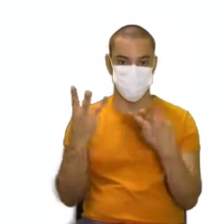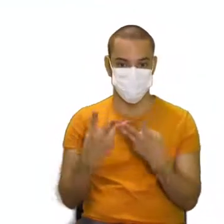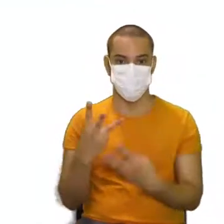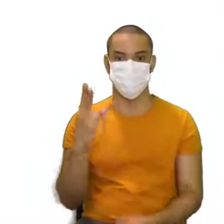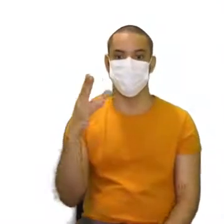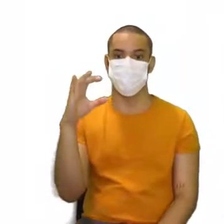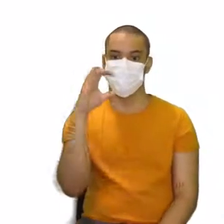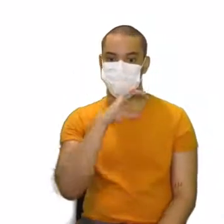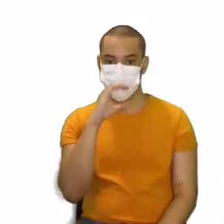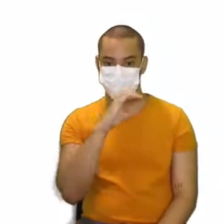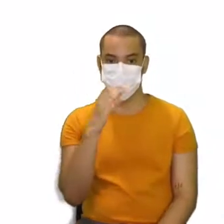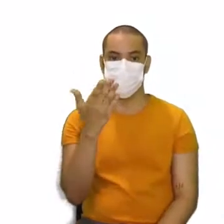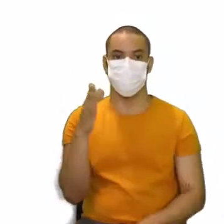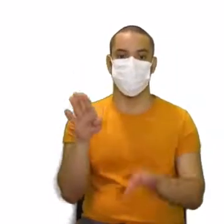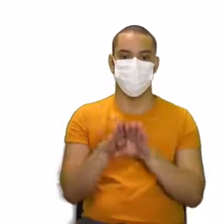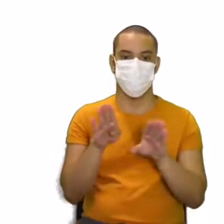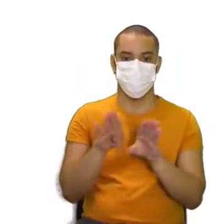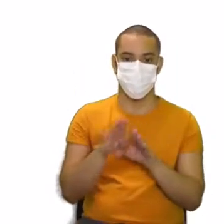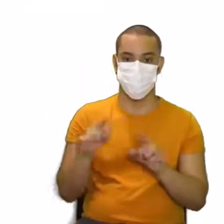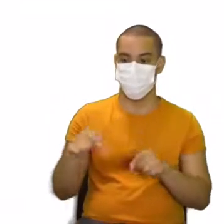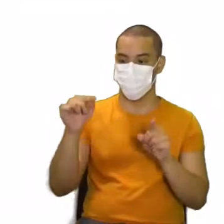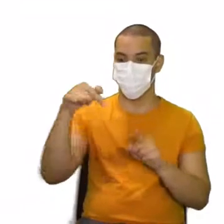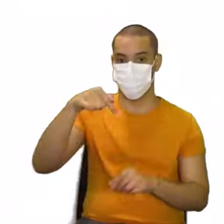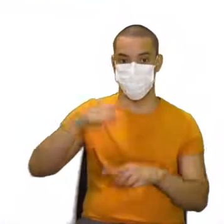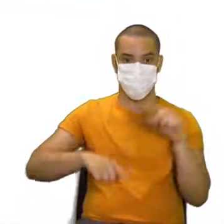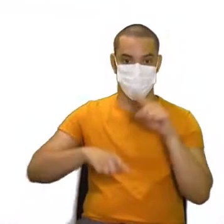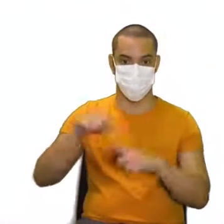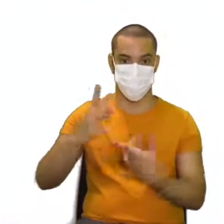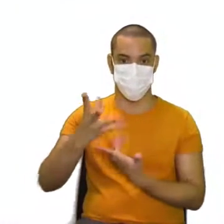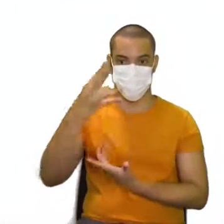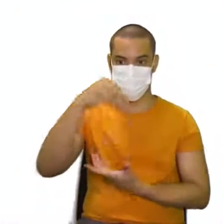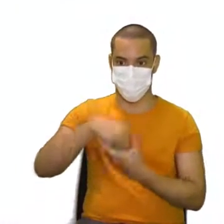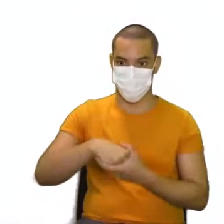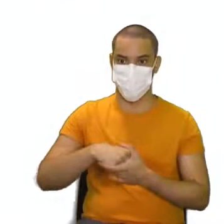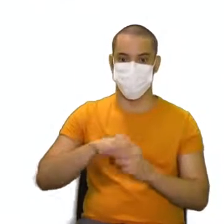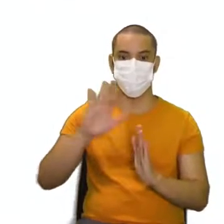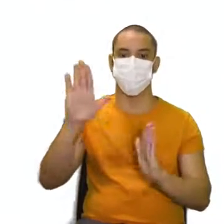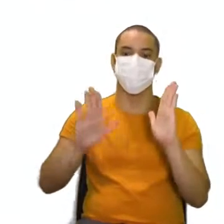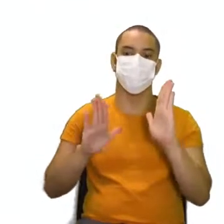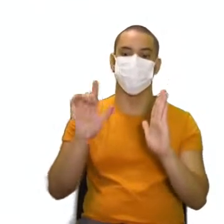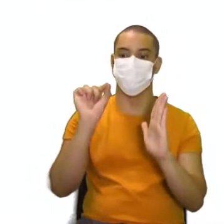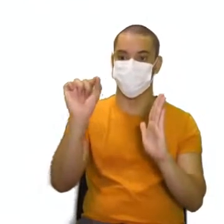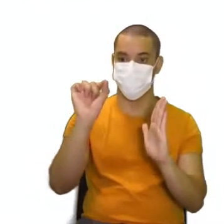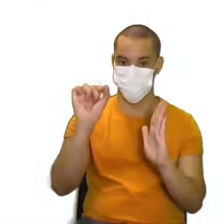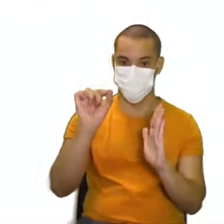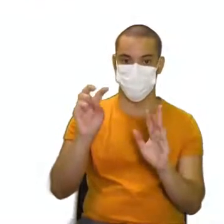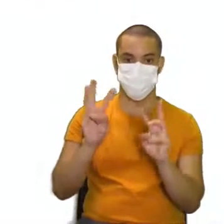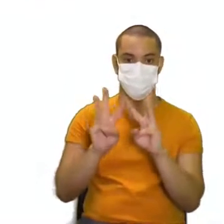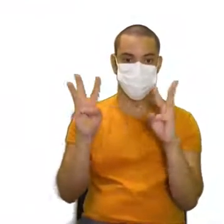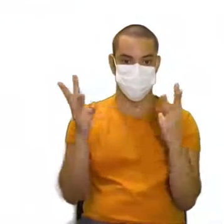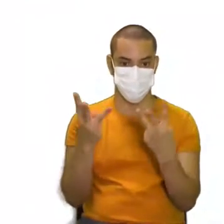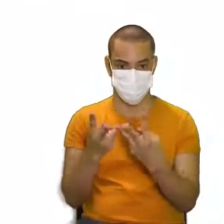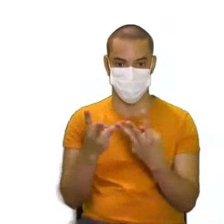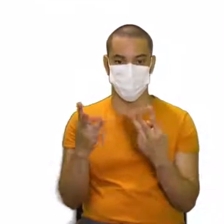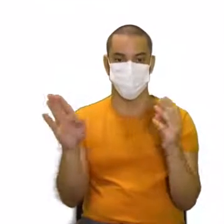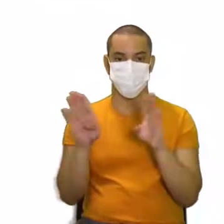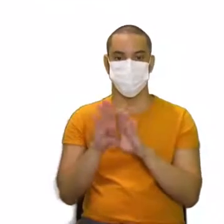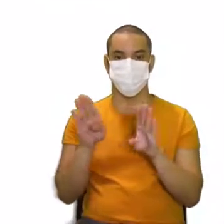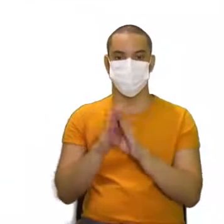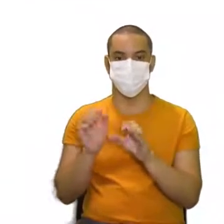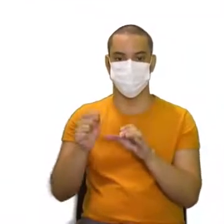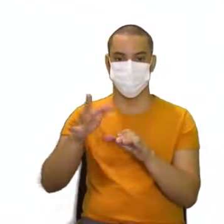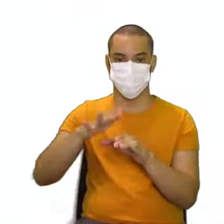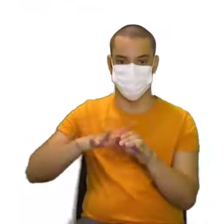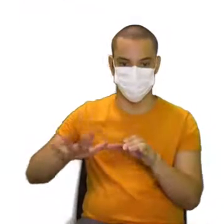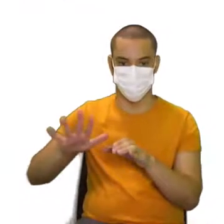velocidade campo e carga o período massa campo e carga não